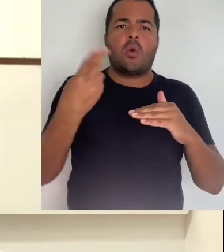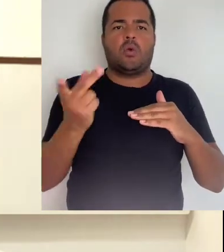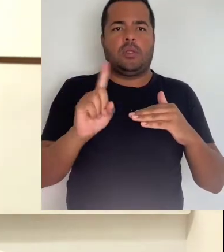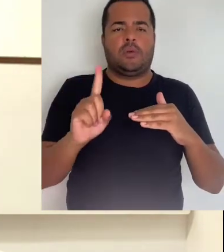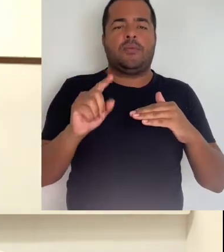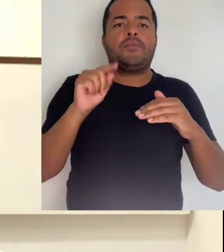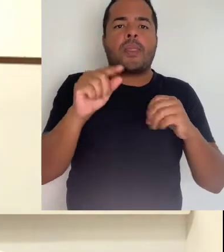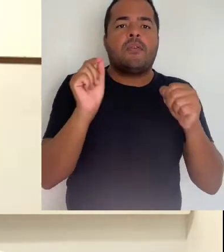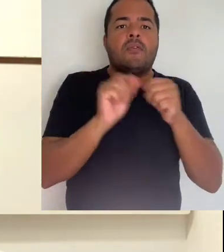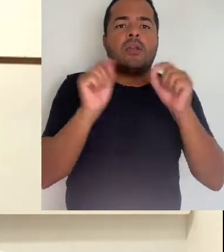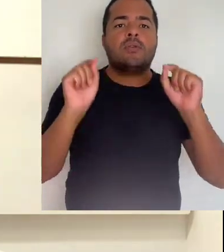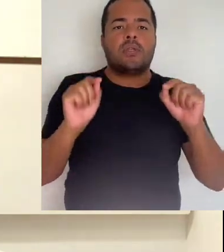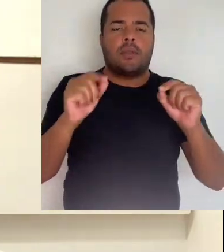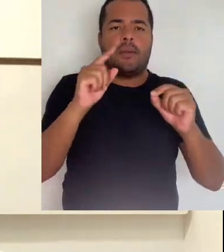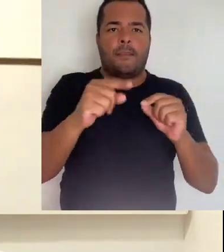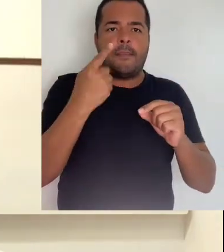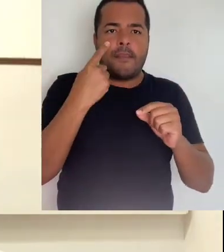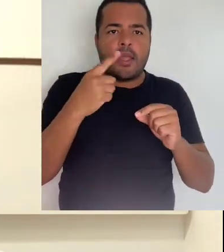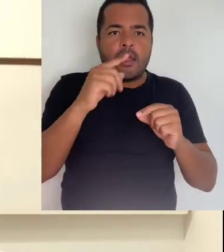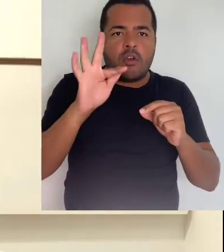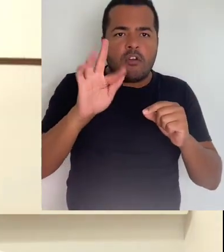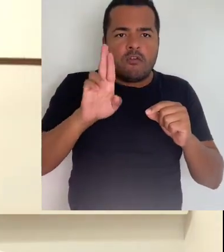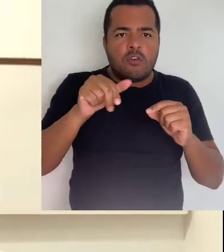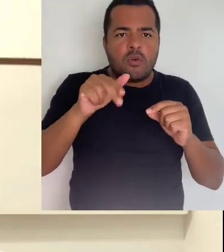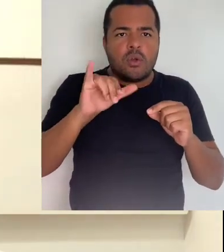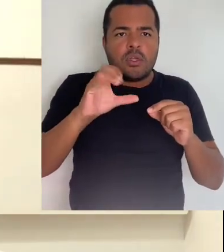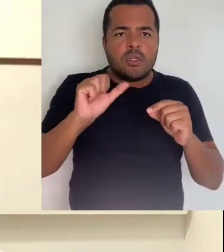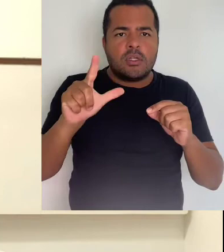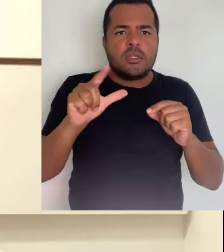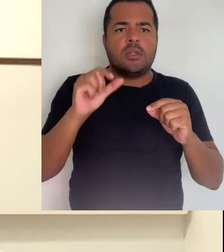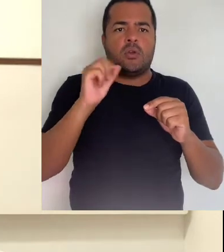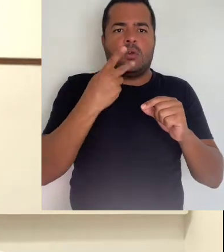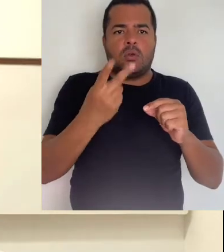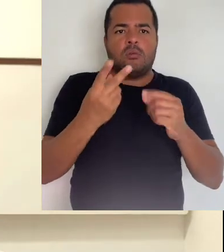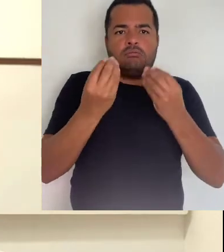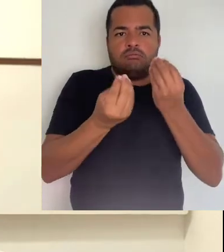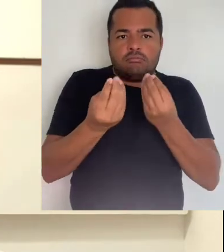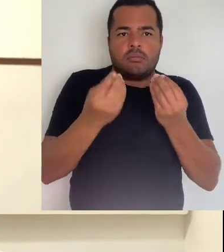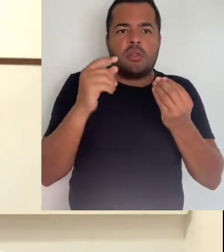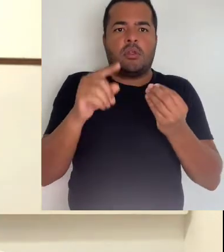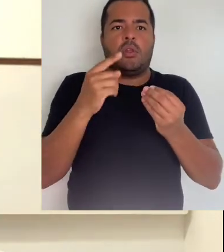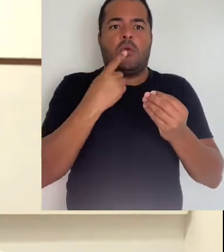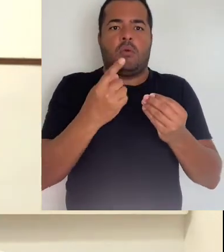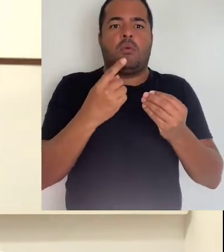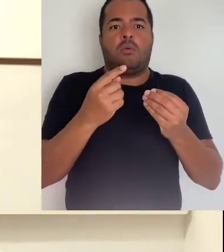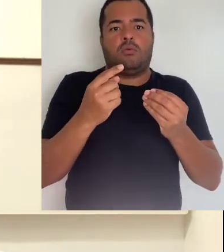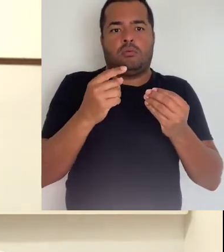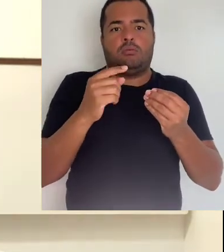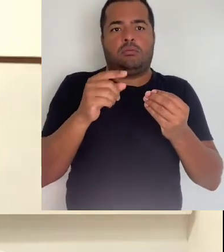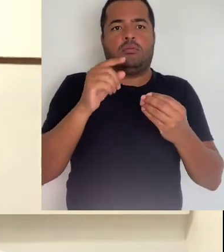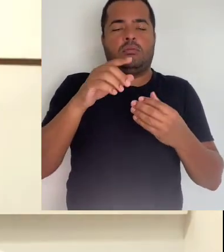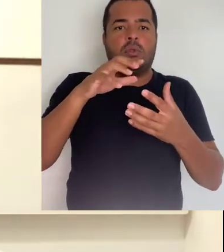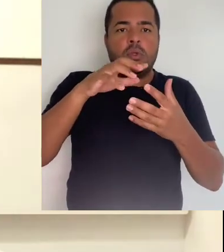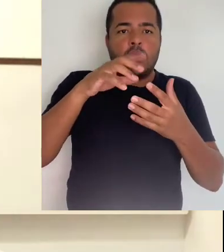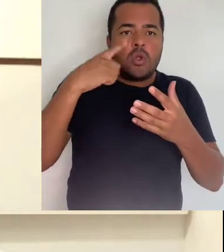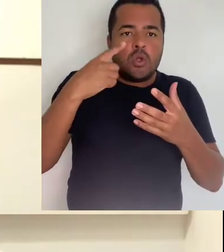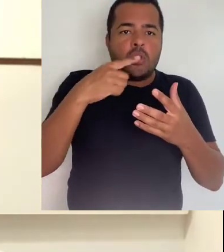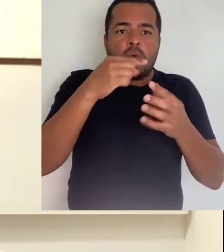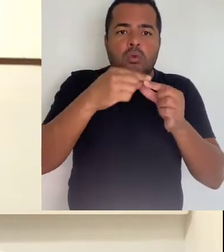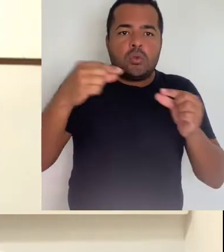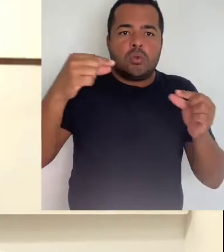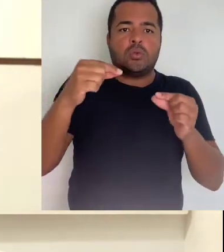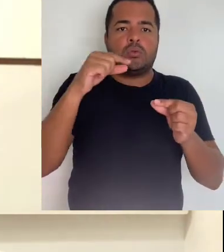tiver, o que é que você vai fazer? Você vai pegar um funil com o auxílio de uma argola metálica e de um